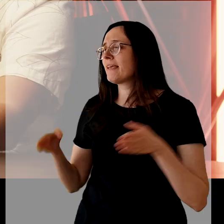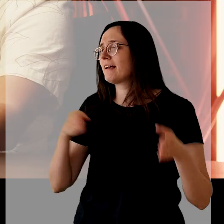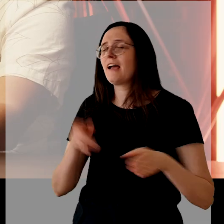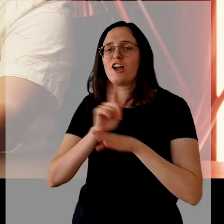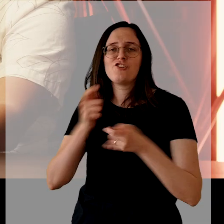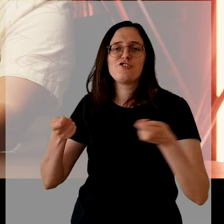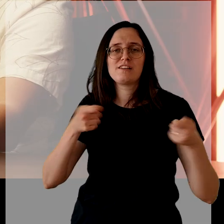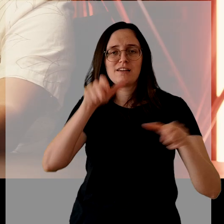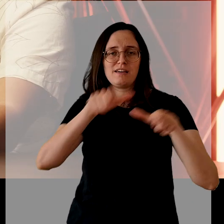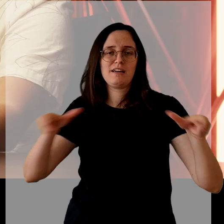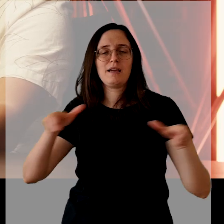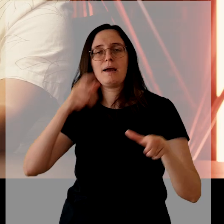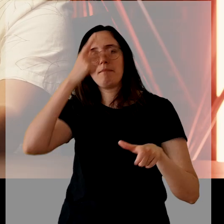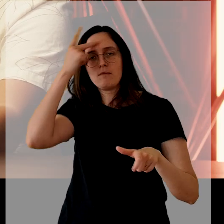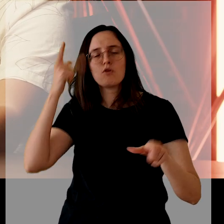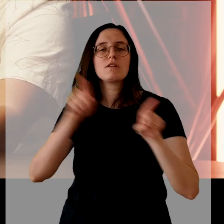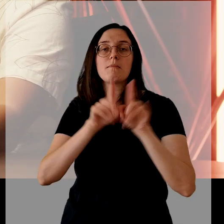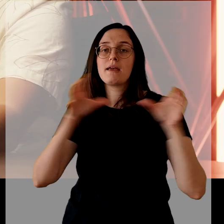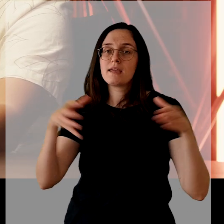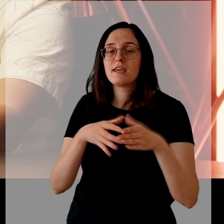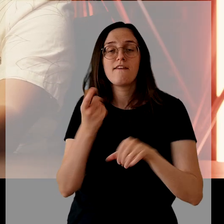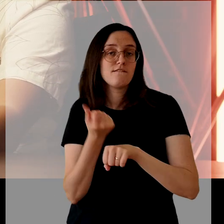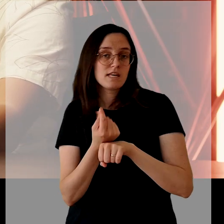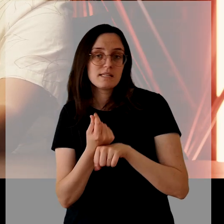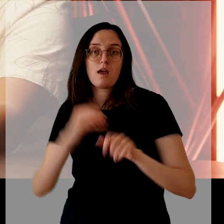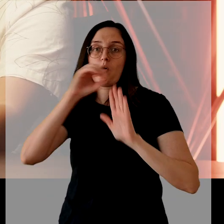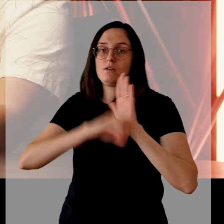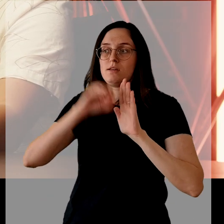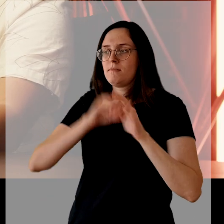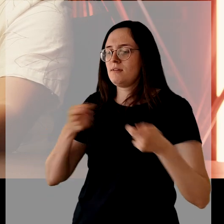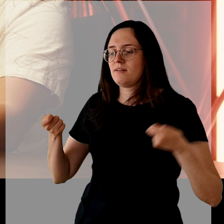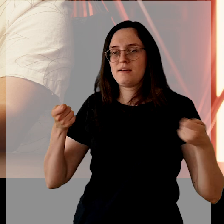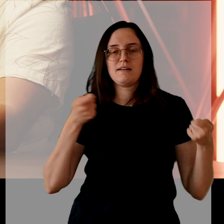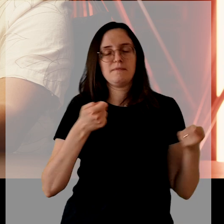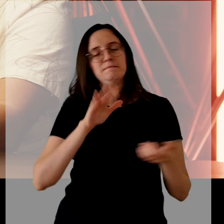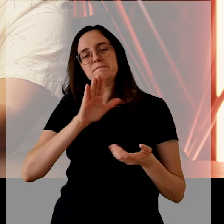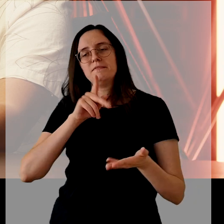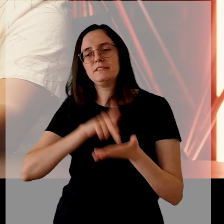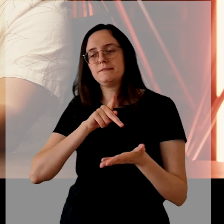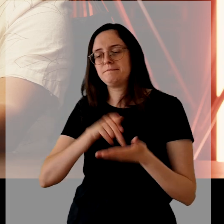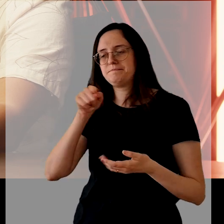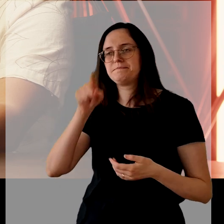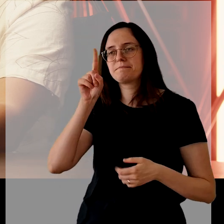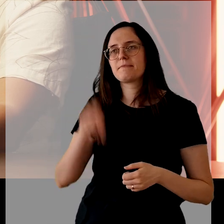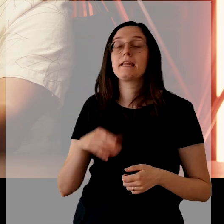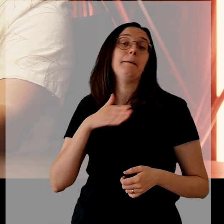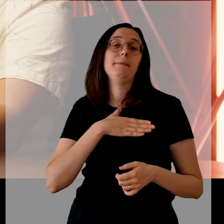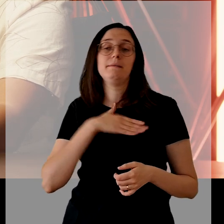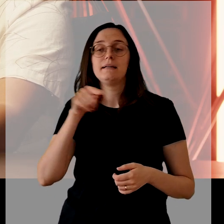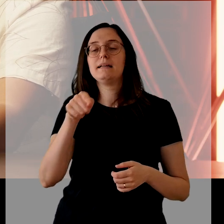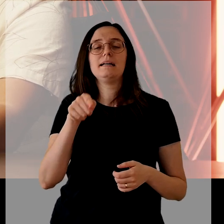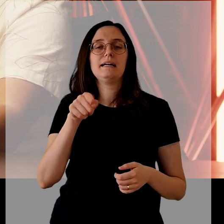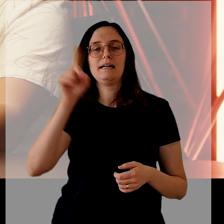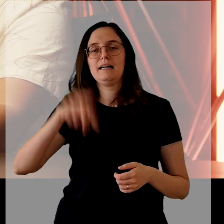gestão de pessoas, gestão de equipe, gestão financeira, né, de um orçamento. Então, de fato, para mim